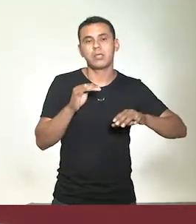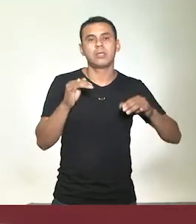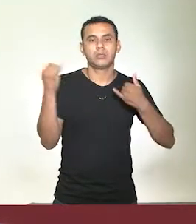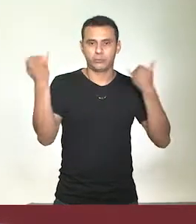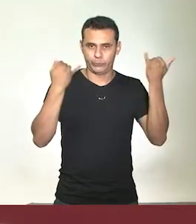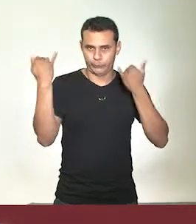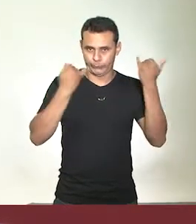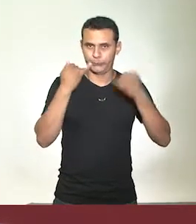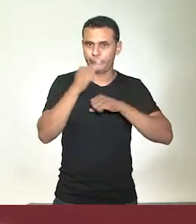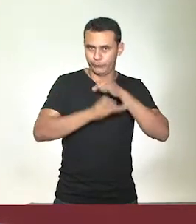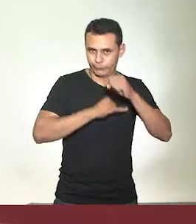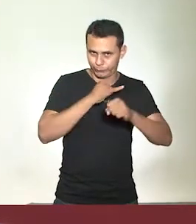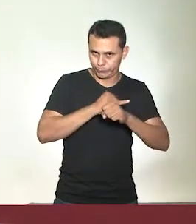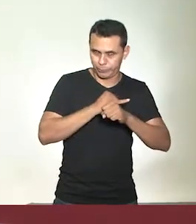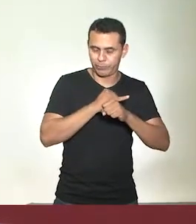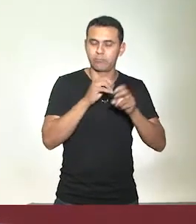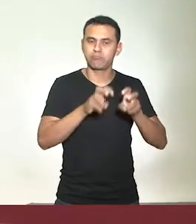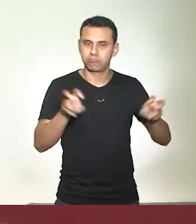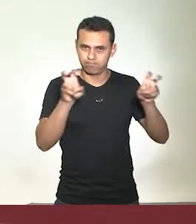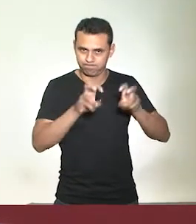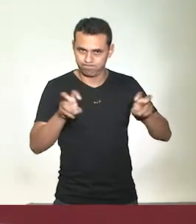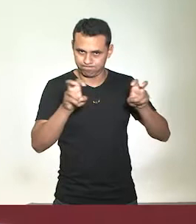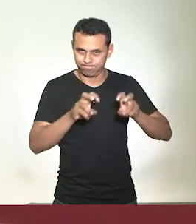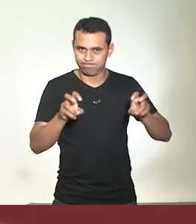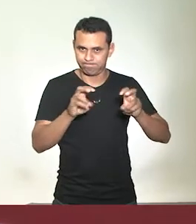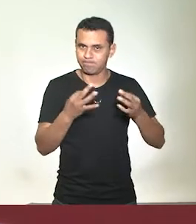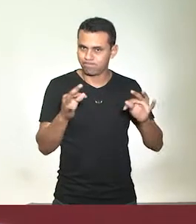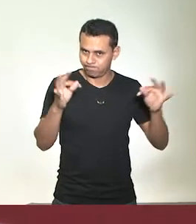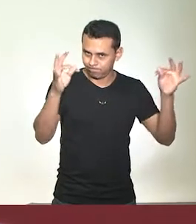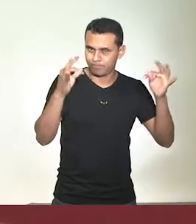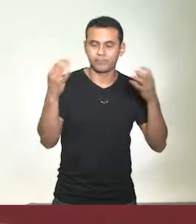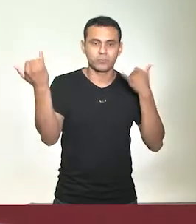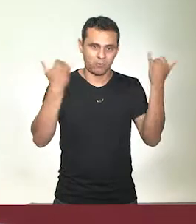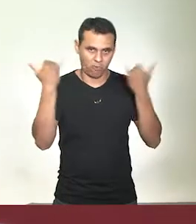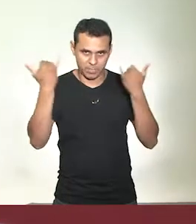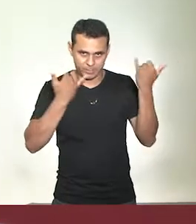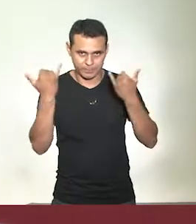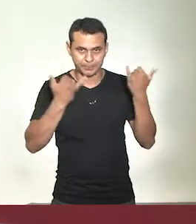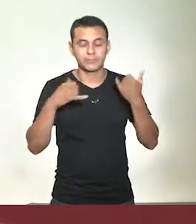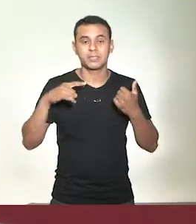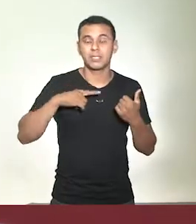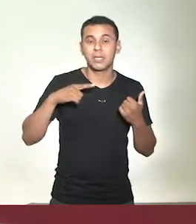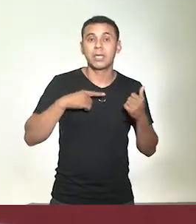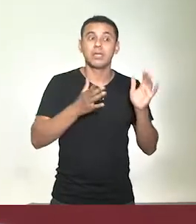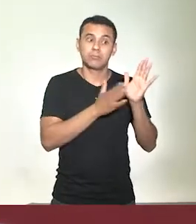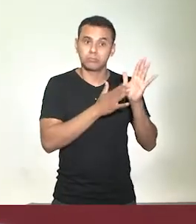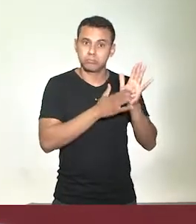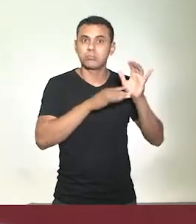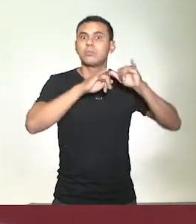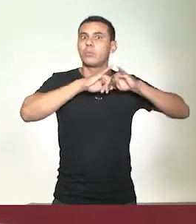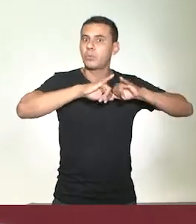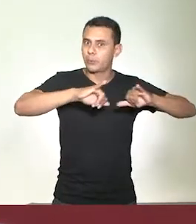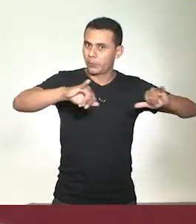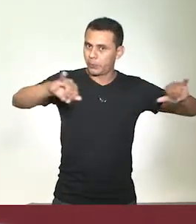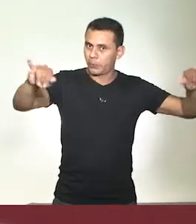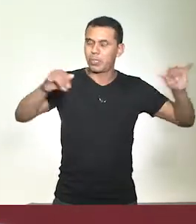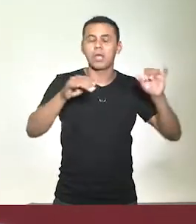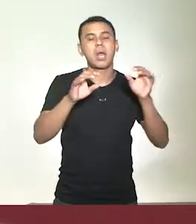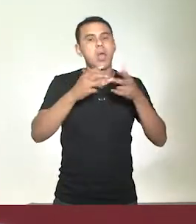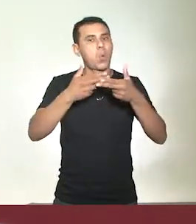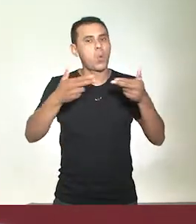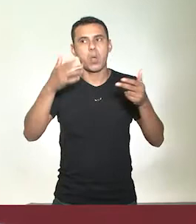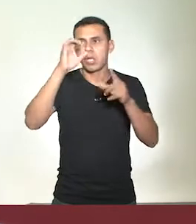informação da Diretoria de avaliação e informação nós publicamos os dados abertos